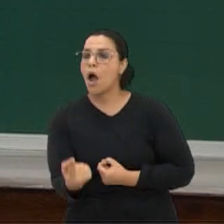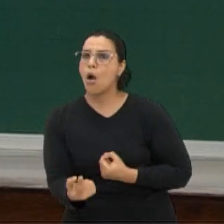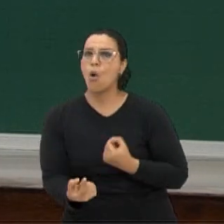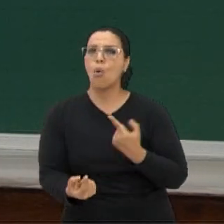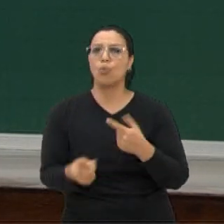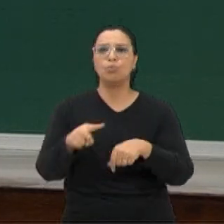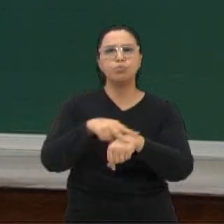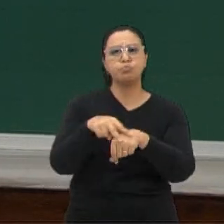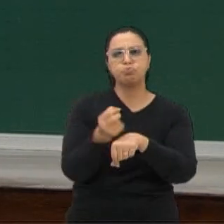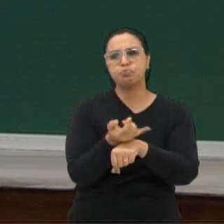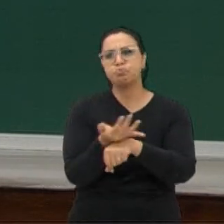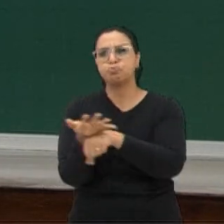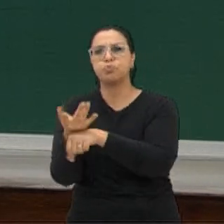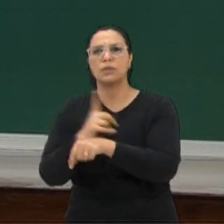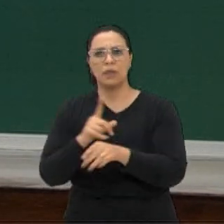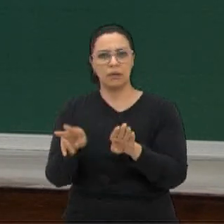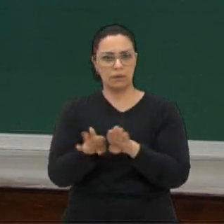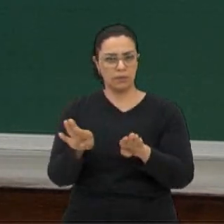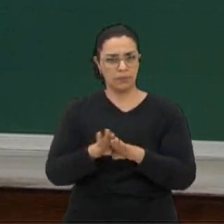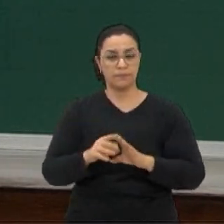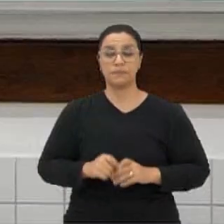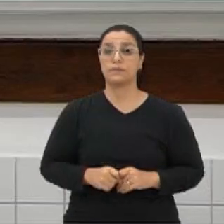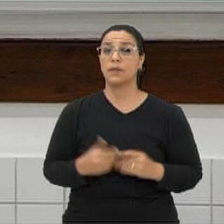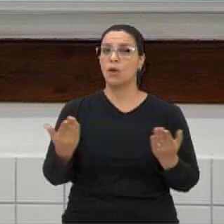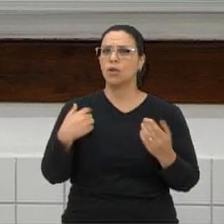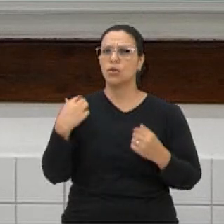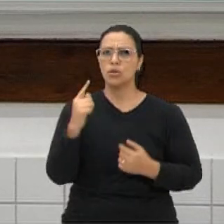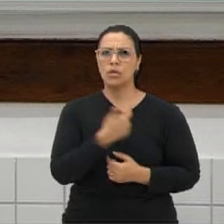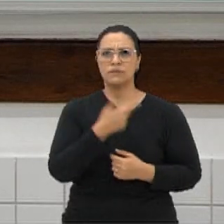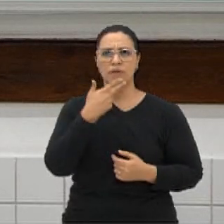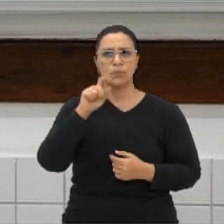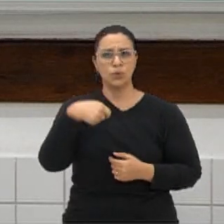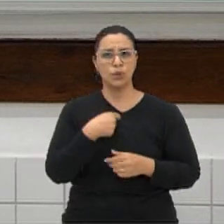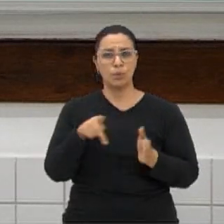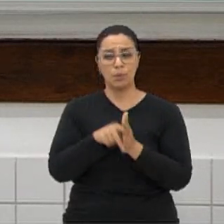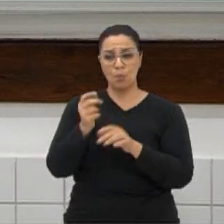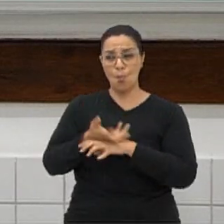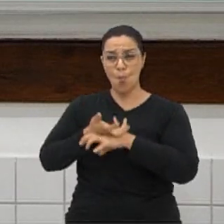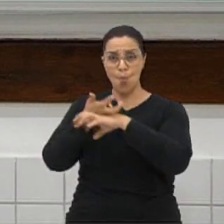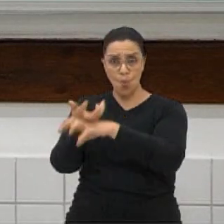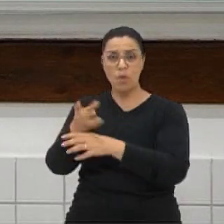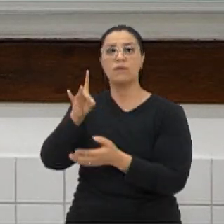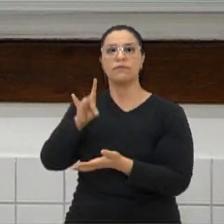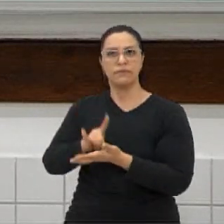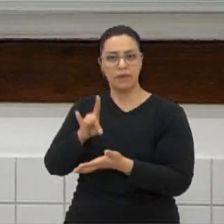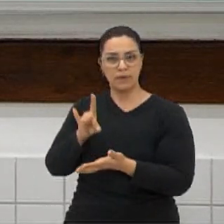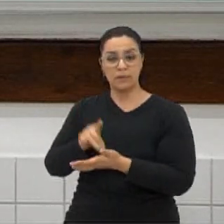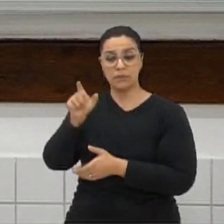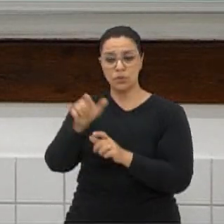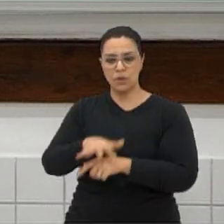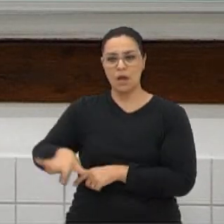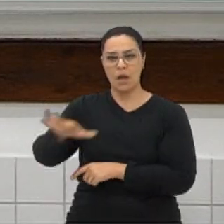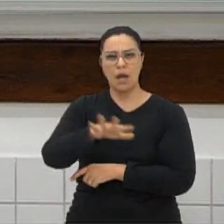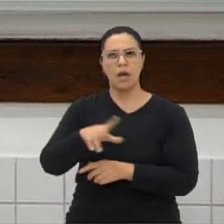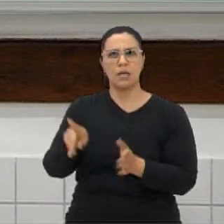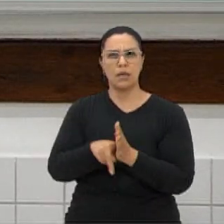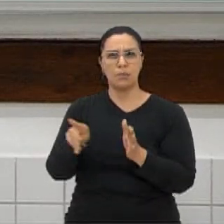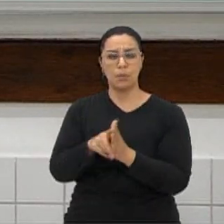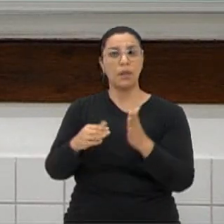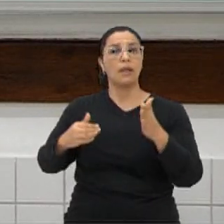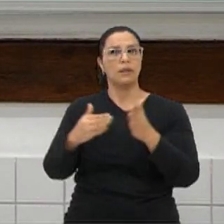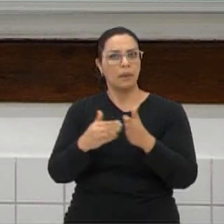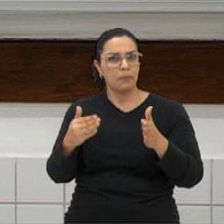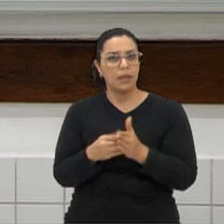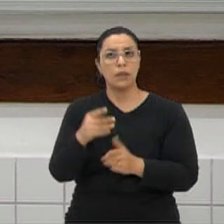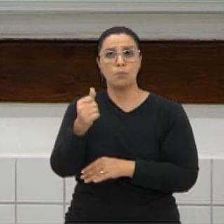muito pequena de formações vegetais. E quando a gente fala na vegetação dos desertos, de fato, é uma vegetação